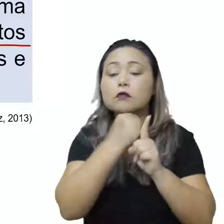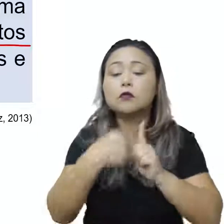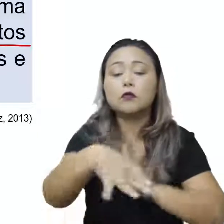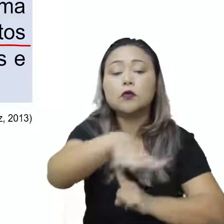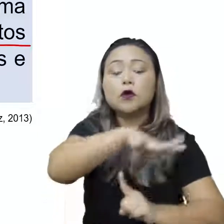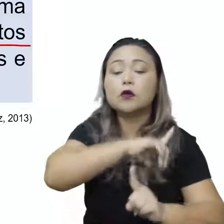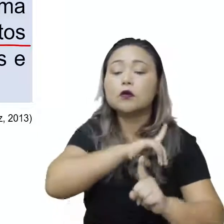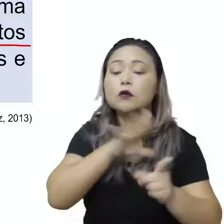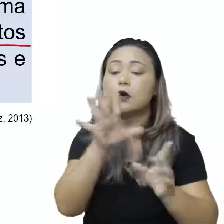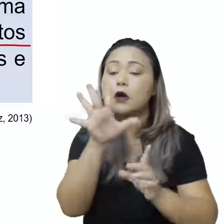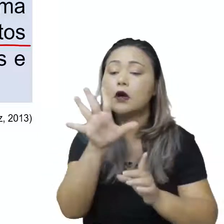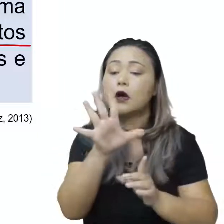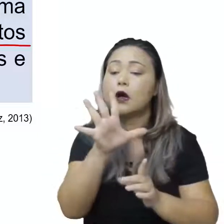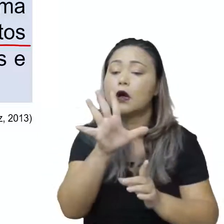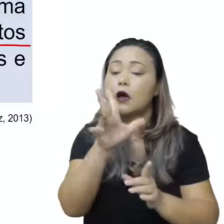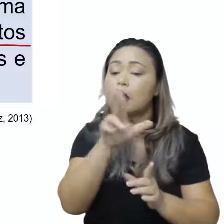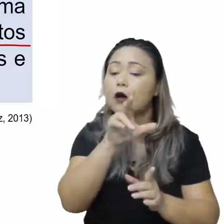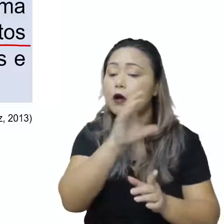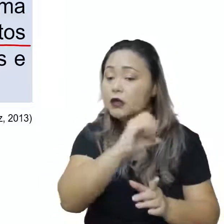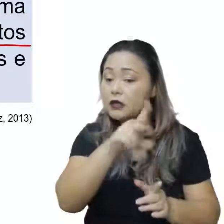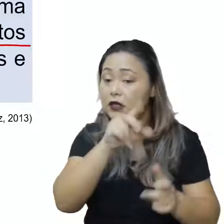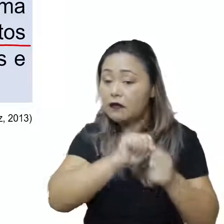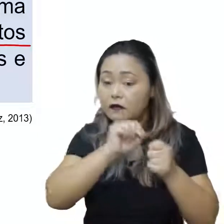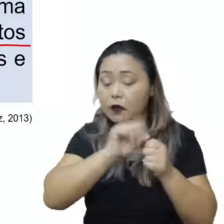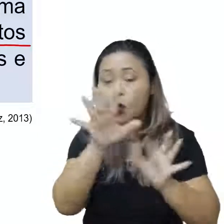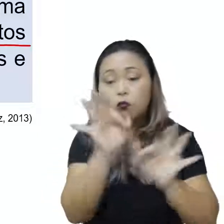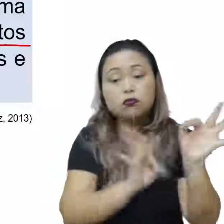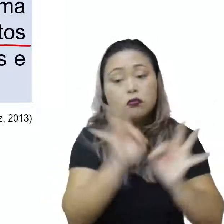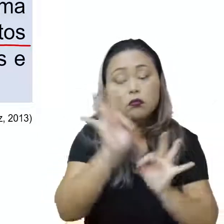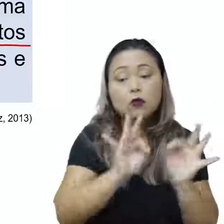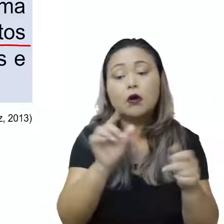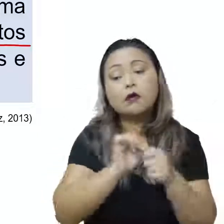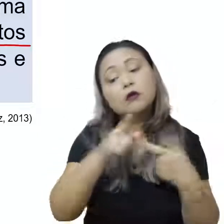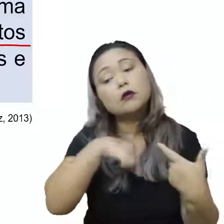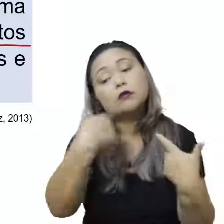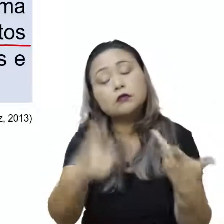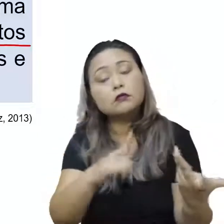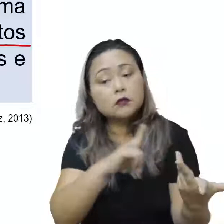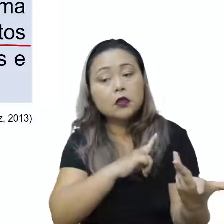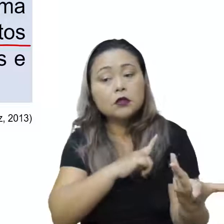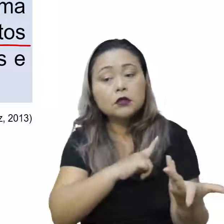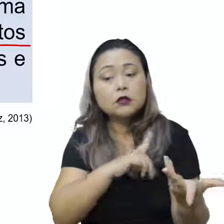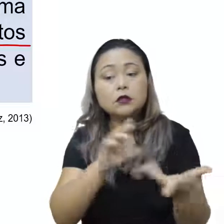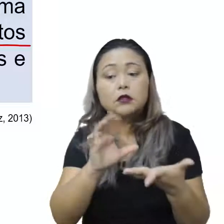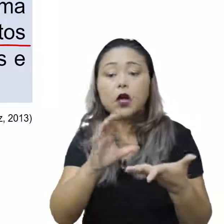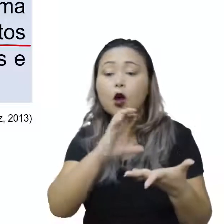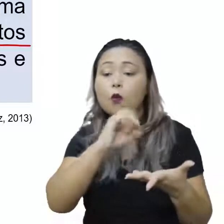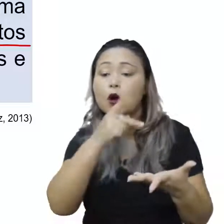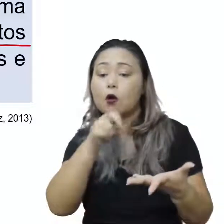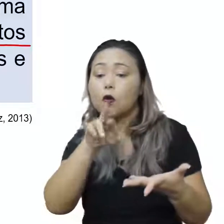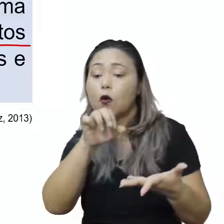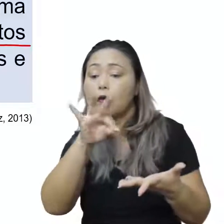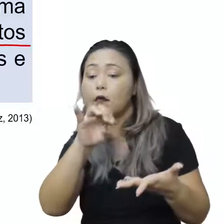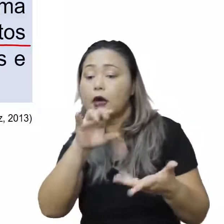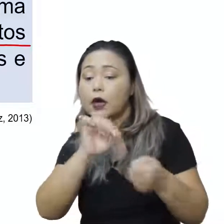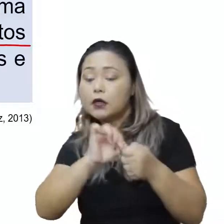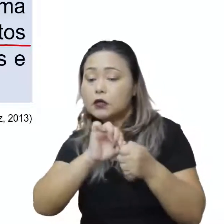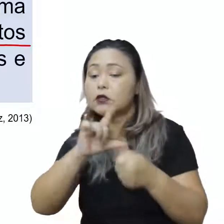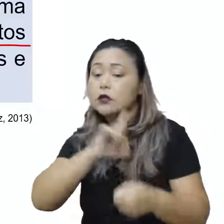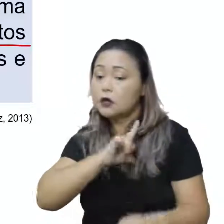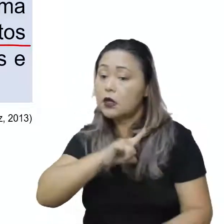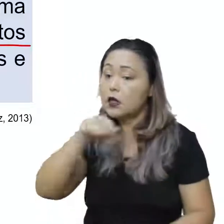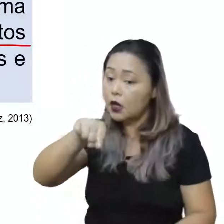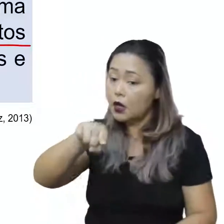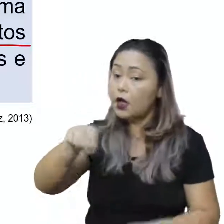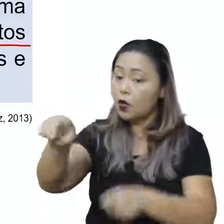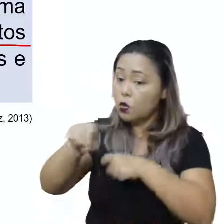cooperativa que você conheça aí na sua região, no campo onde você trabalha. Ok? Vamos lá.